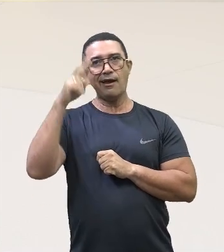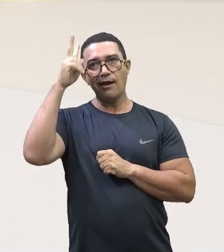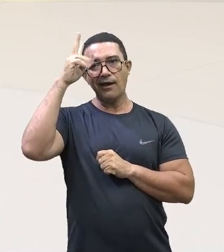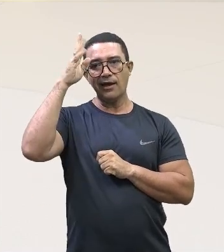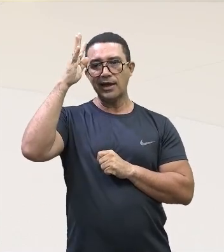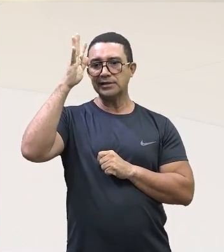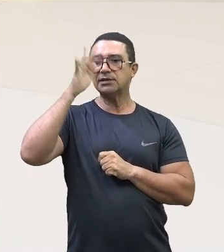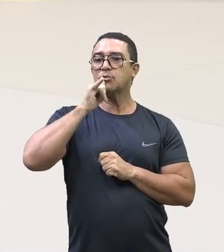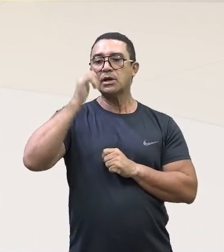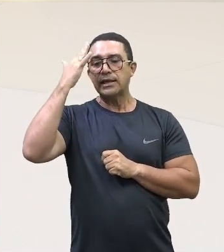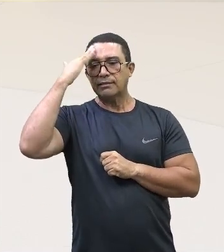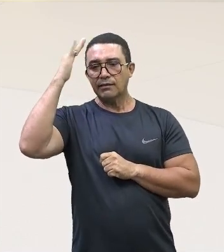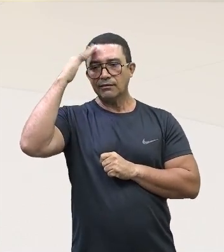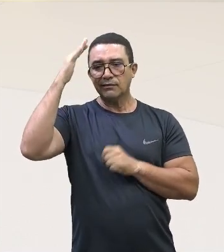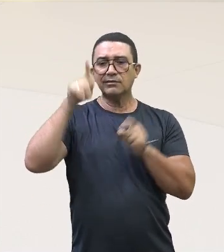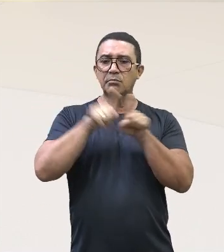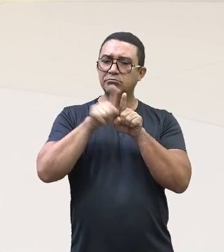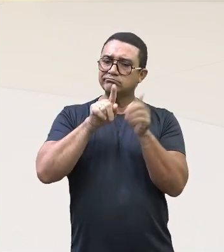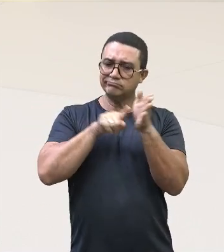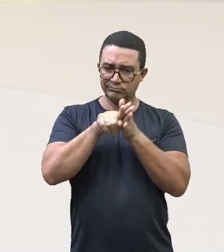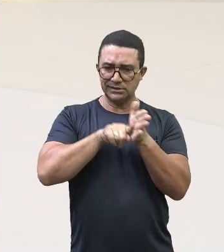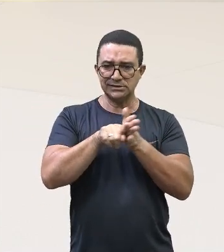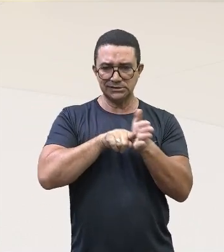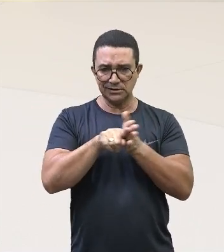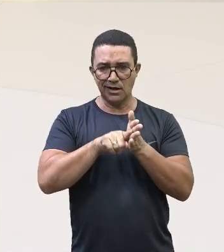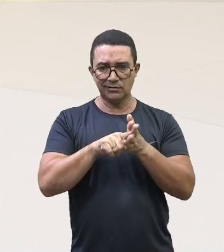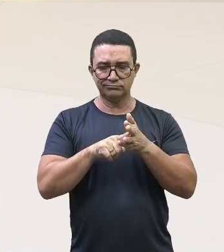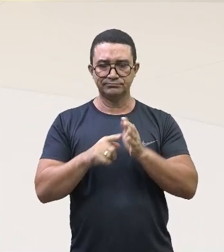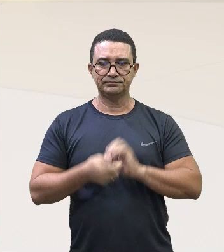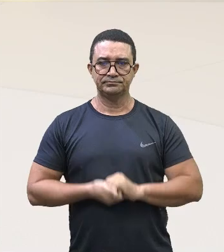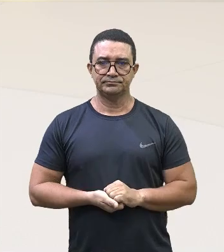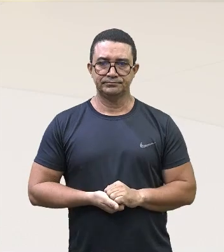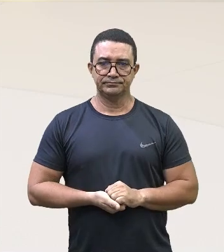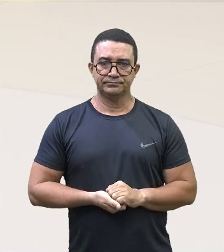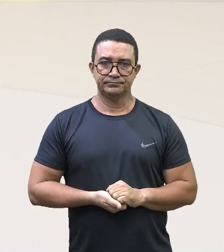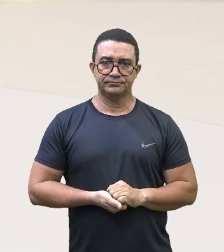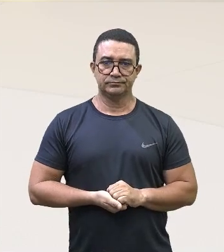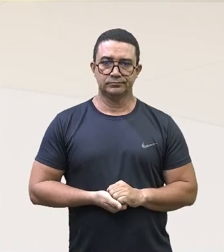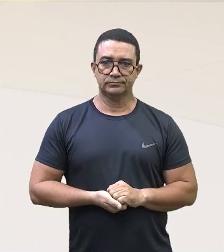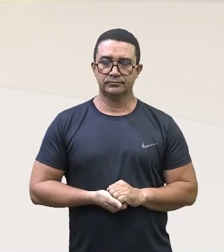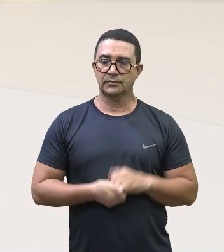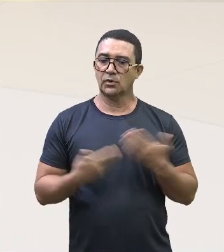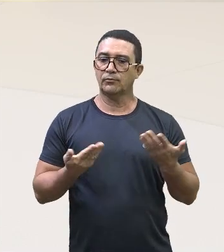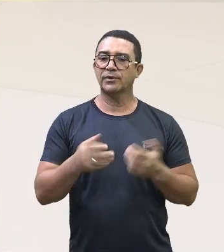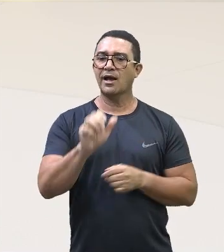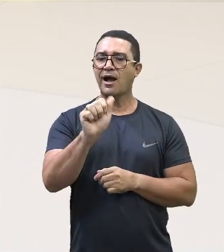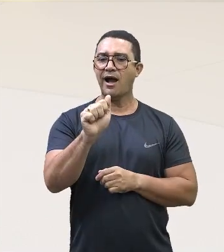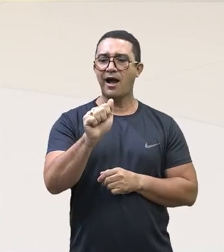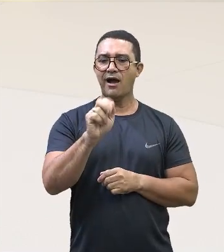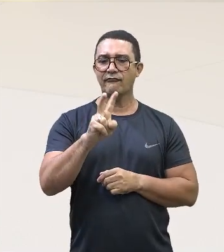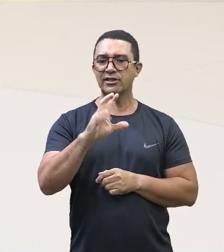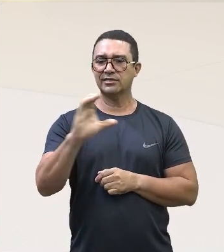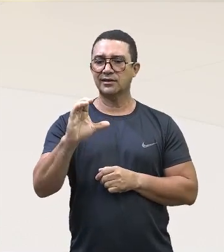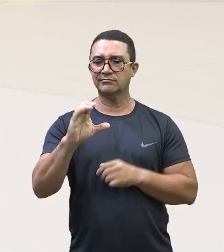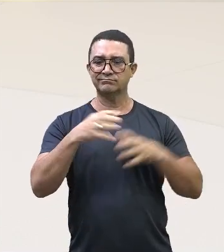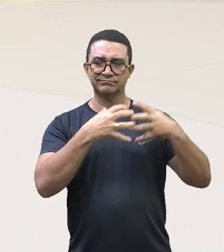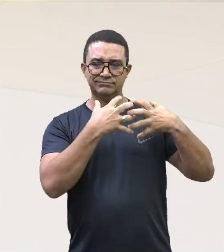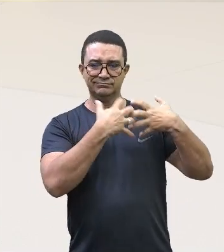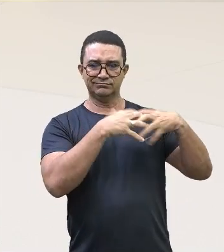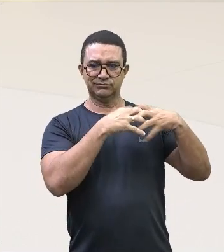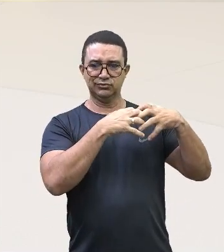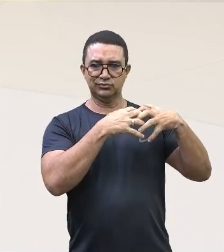isso e pesquisar sobre isso aí. Vamos falar sobre essas doenças, então? Vamos lá. É o conhecido AVC. O acidente